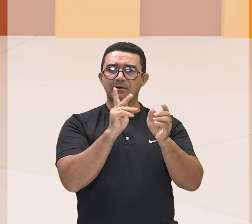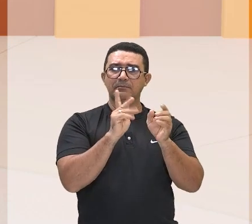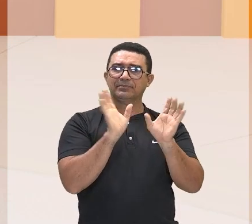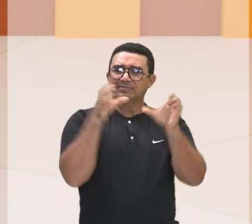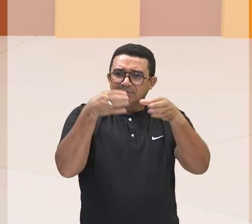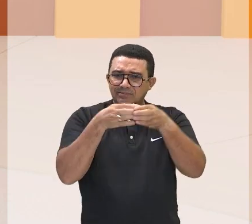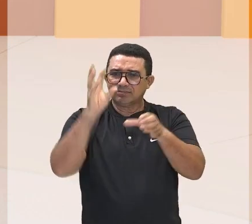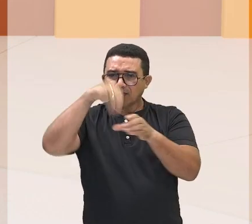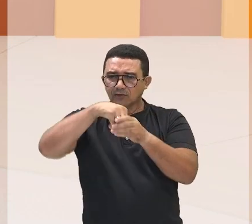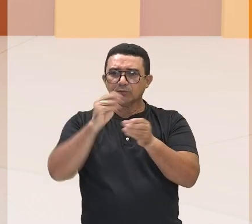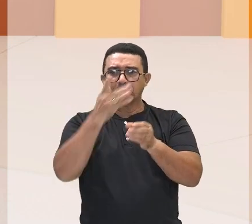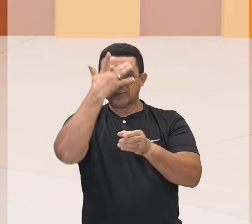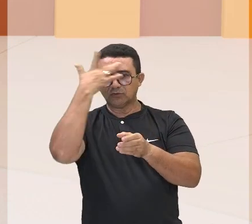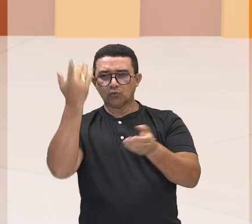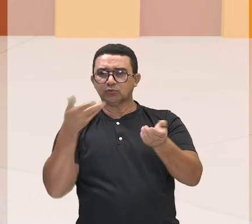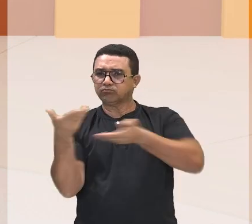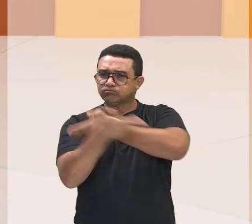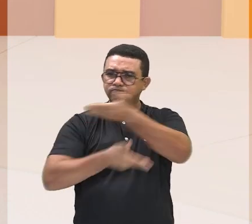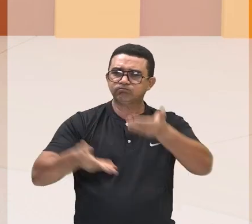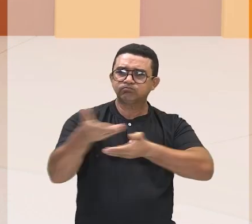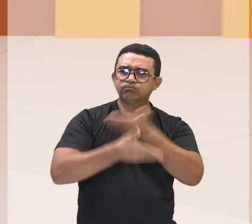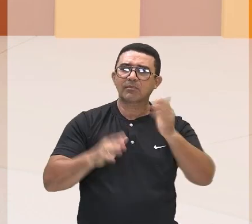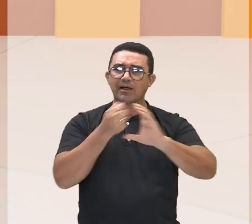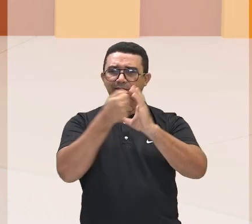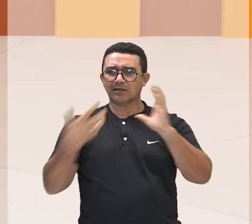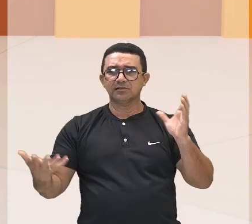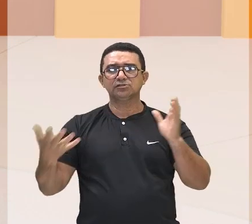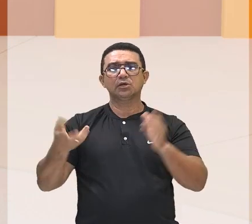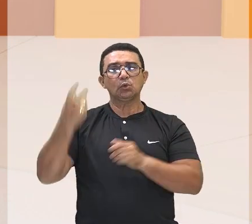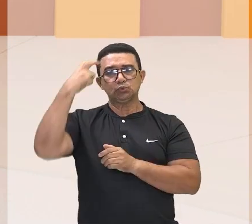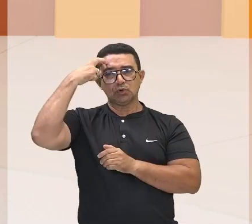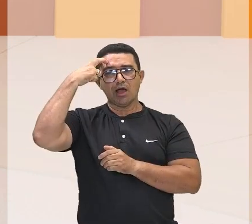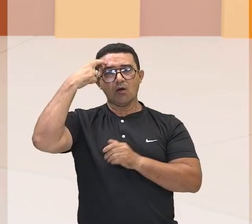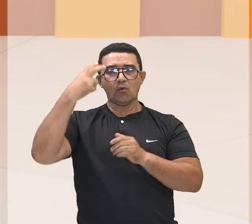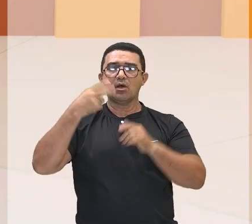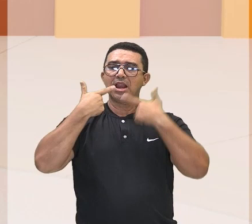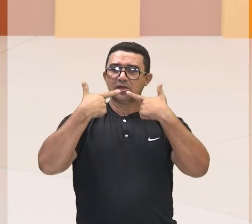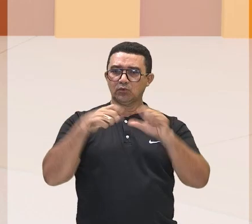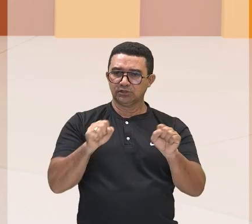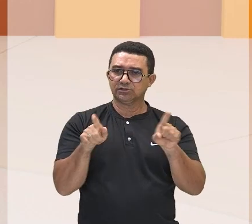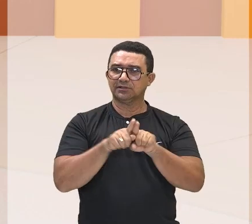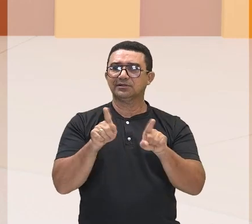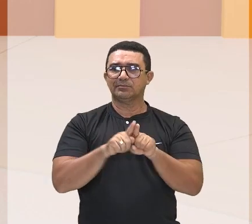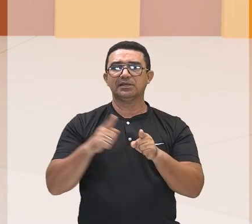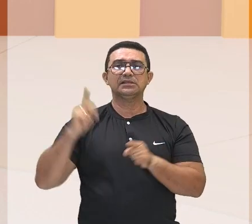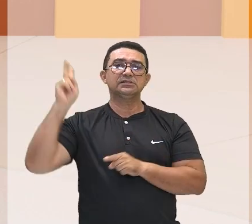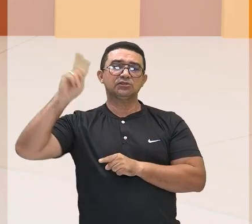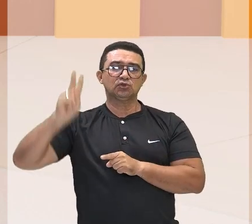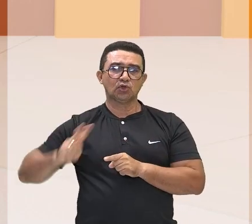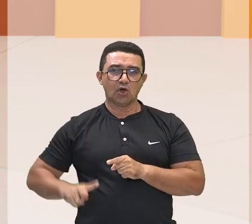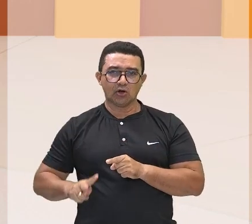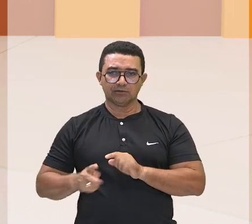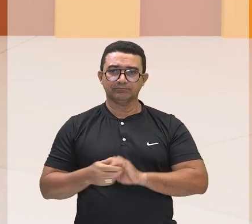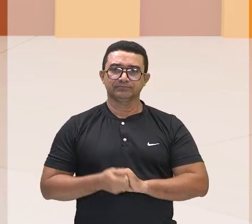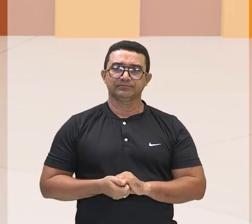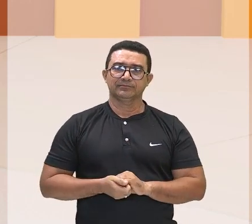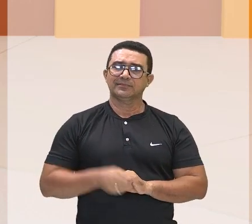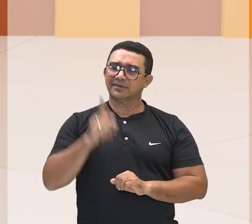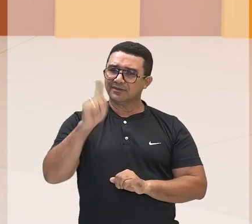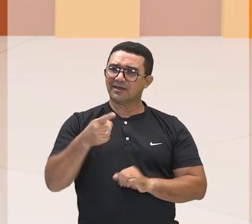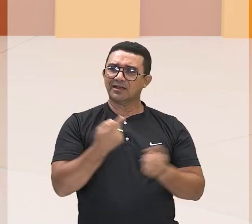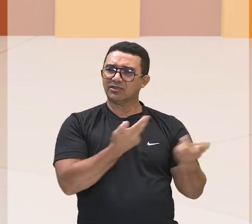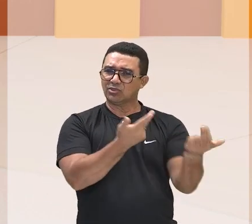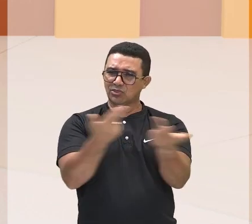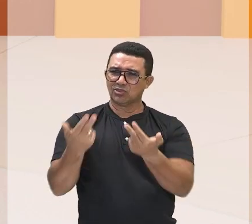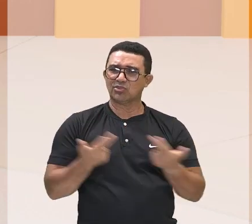compartilhando características culturais, linguísticas e também a parte histórica, que acaba sendo em comum ali entre